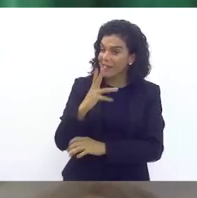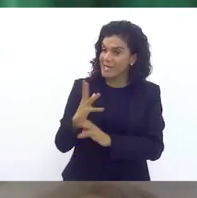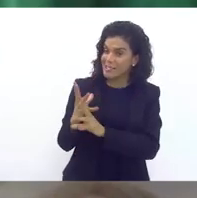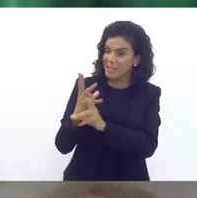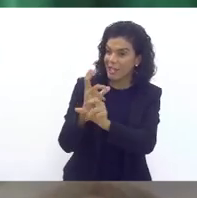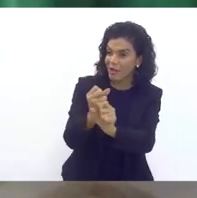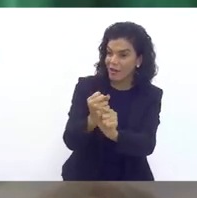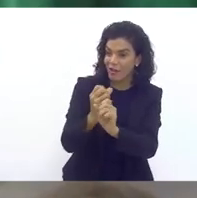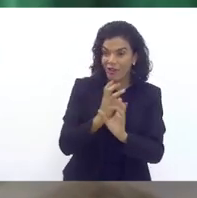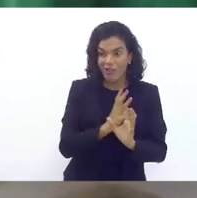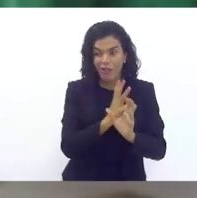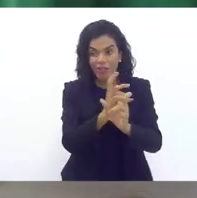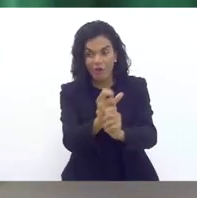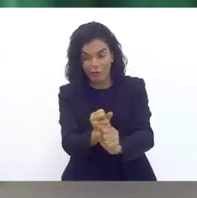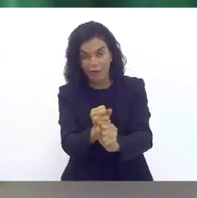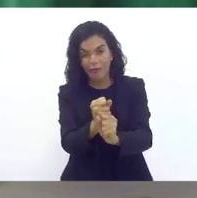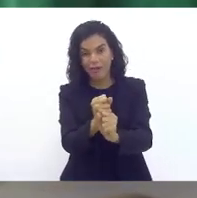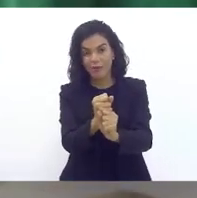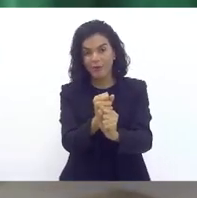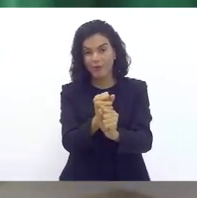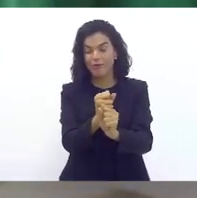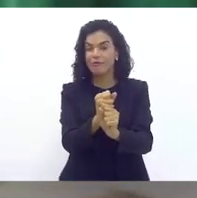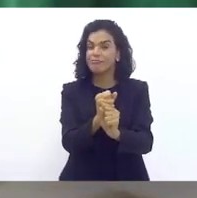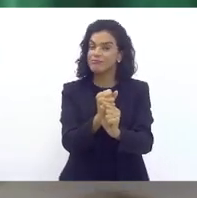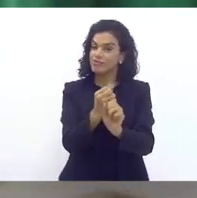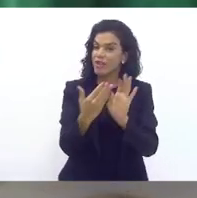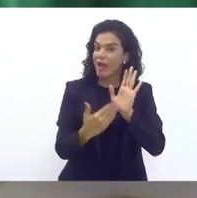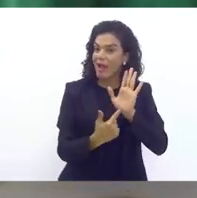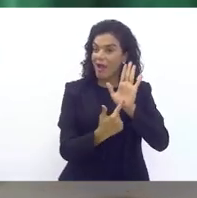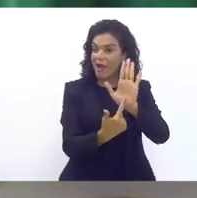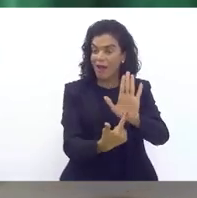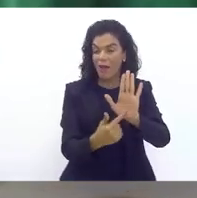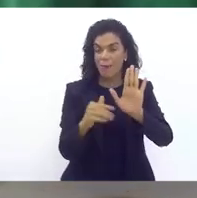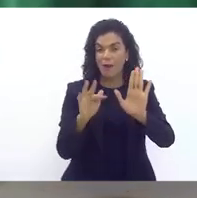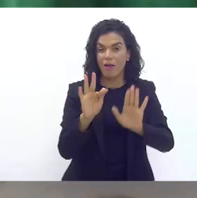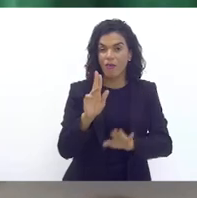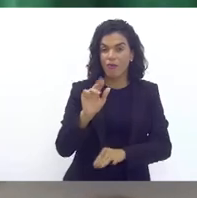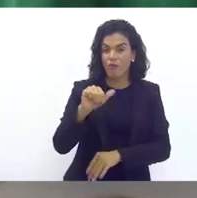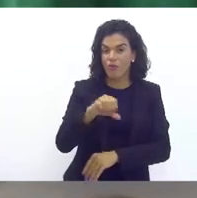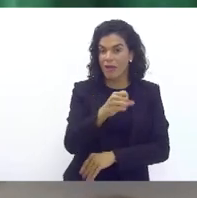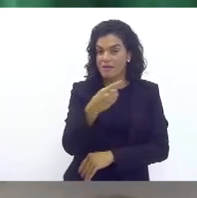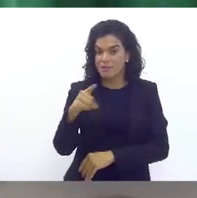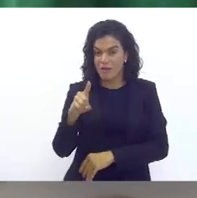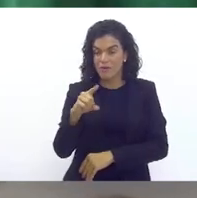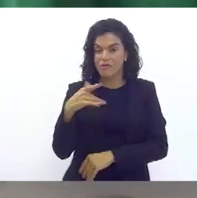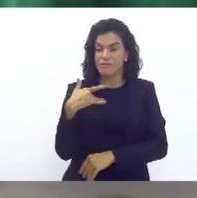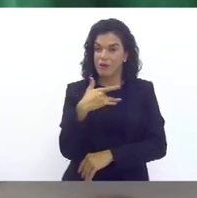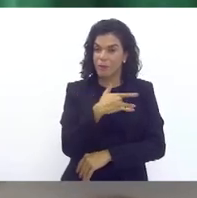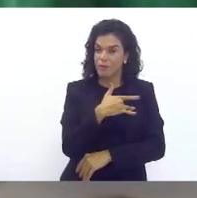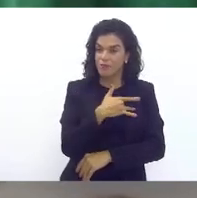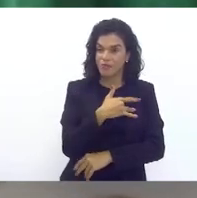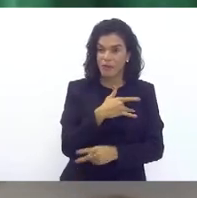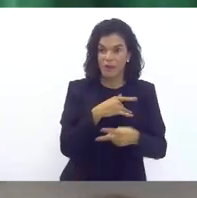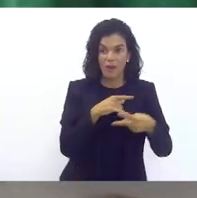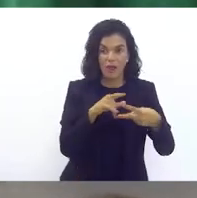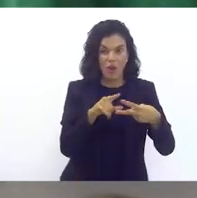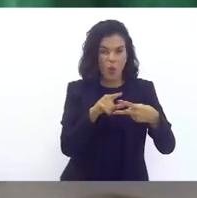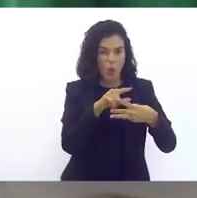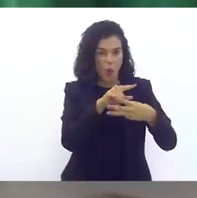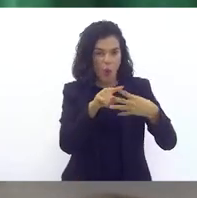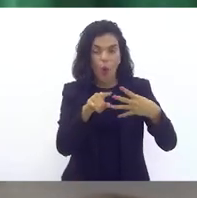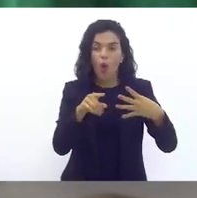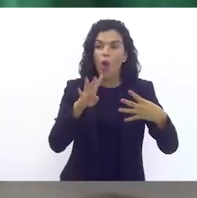números inicialmente previstos pela Fundação Saúde, que são... objetivamente,